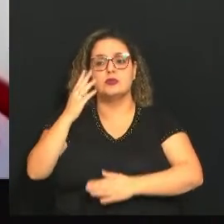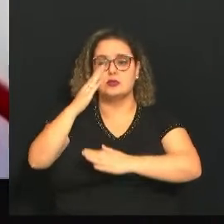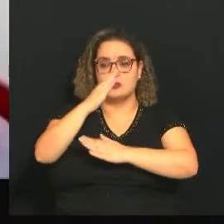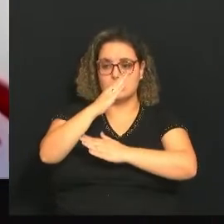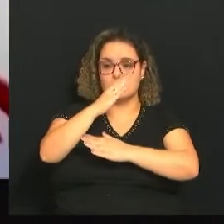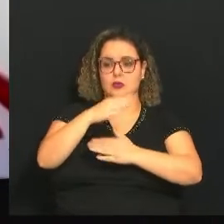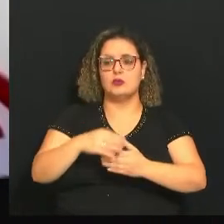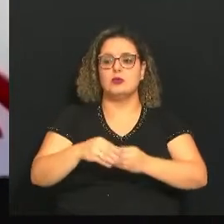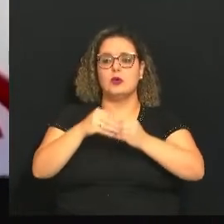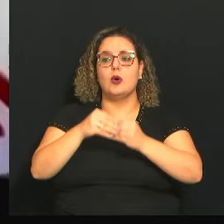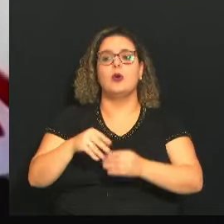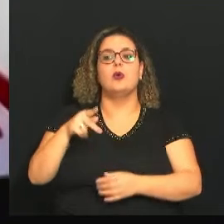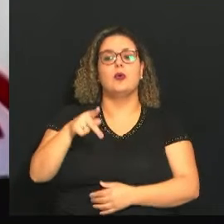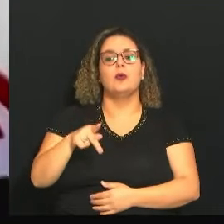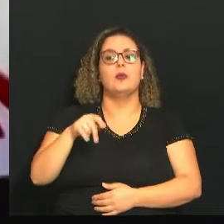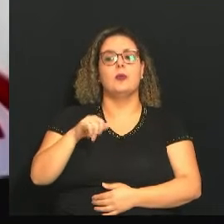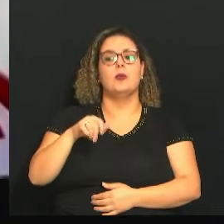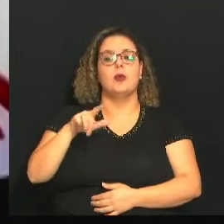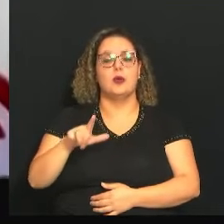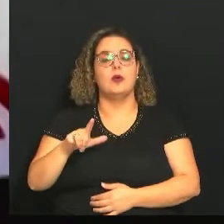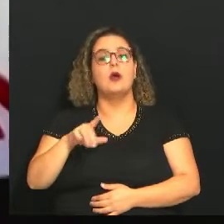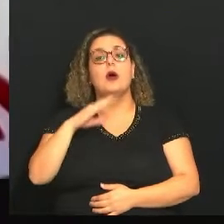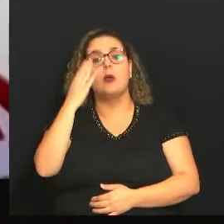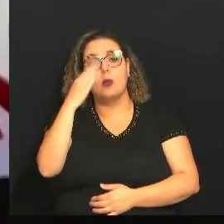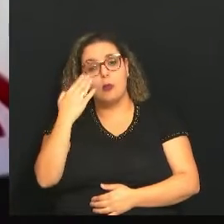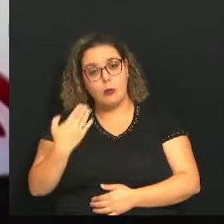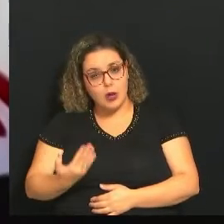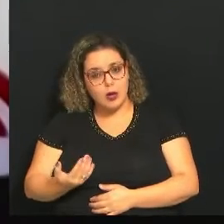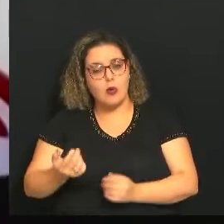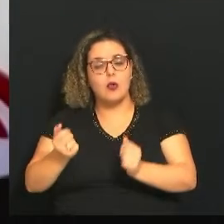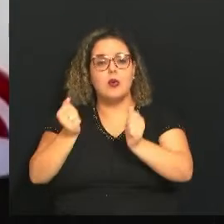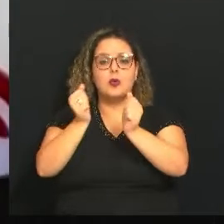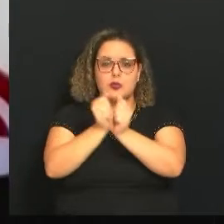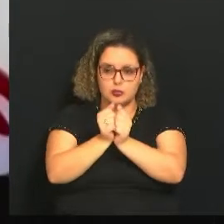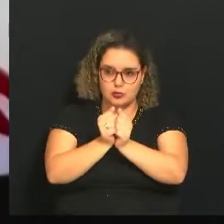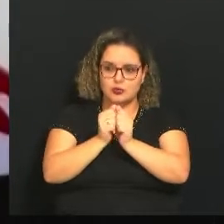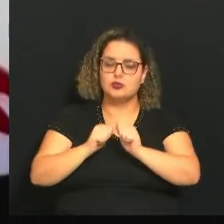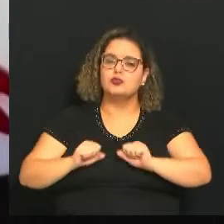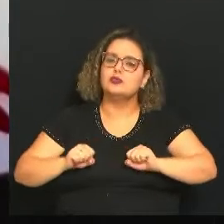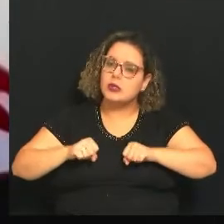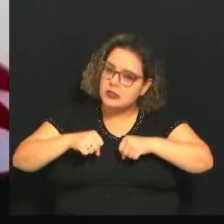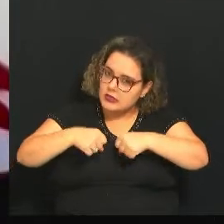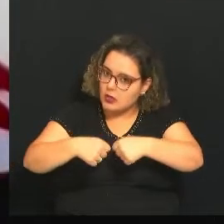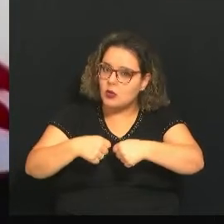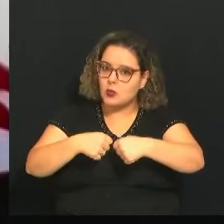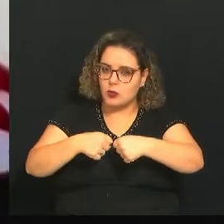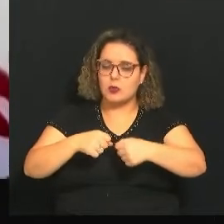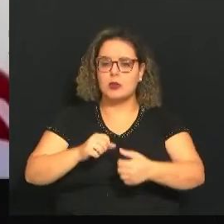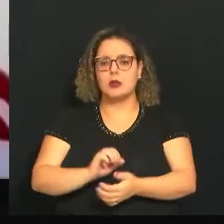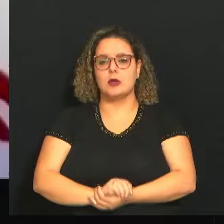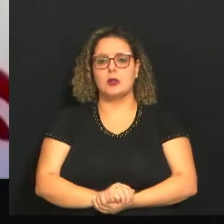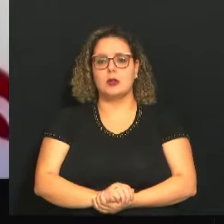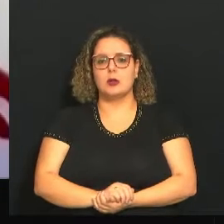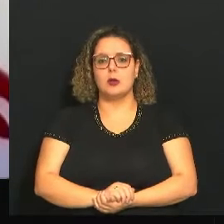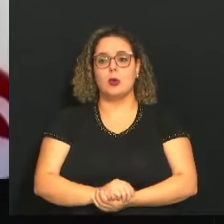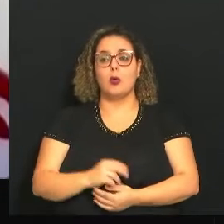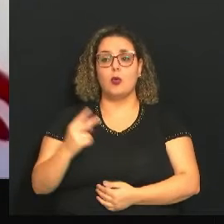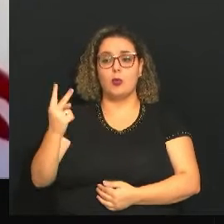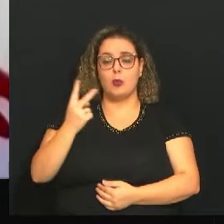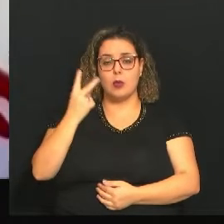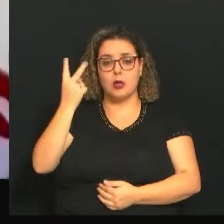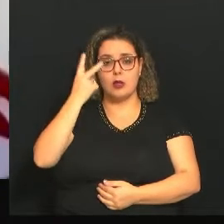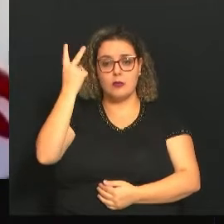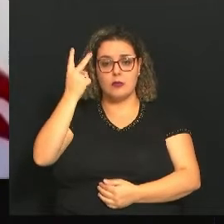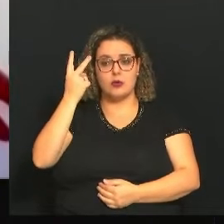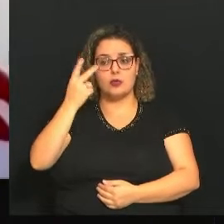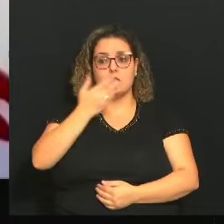o Pio, dizer para ele que é uma honra estar aqui nessa luta pela valorização dos servidores,